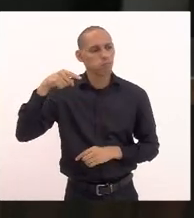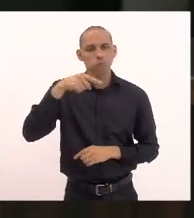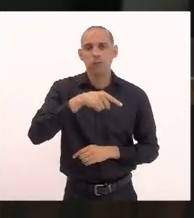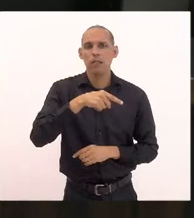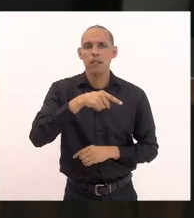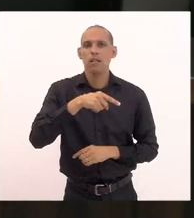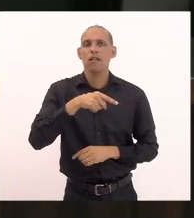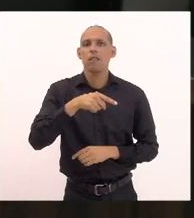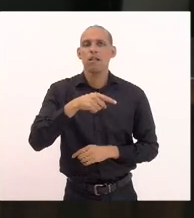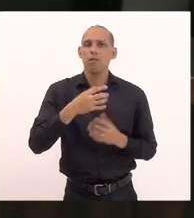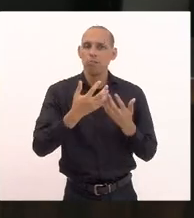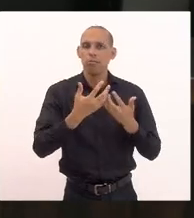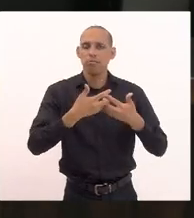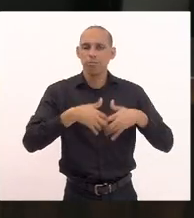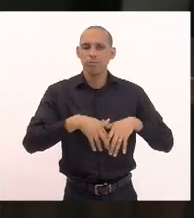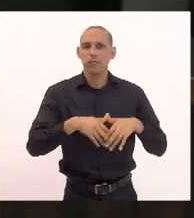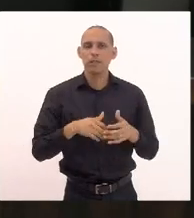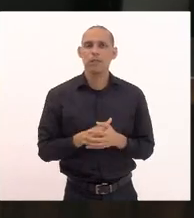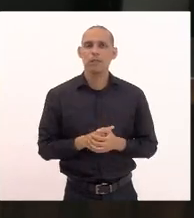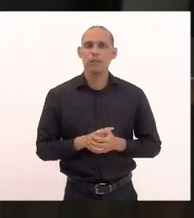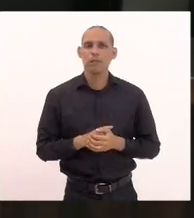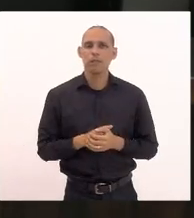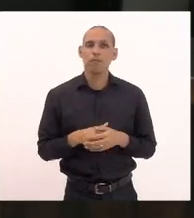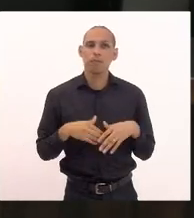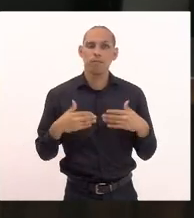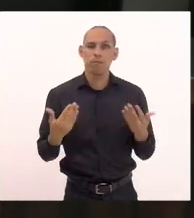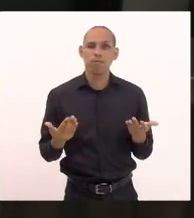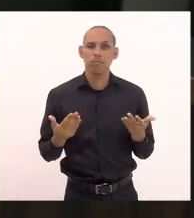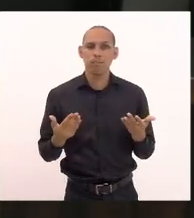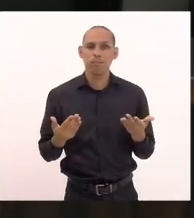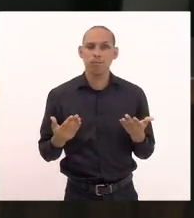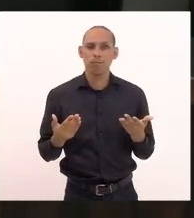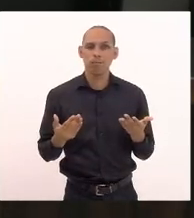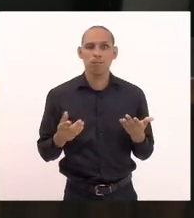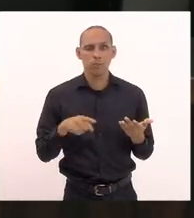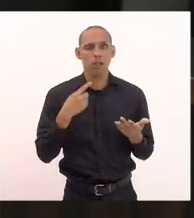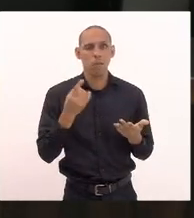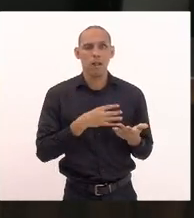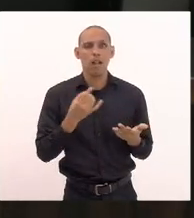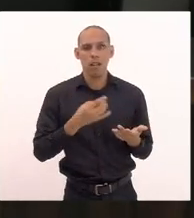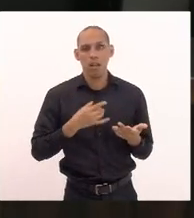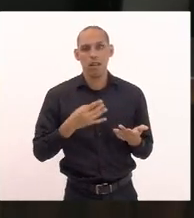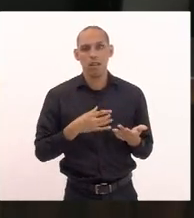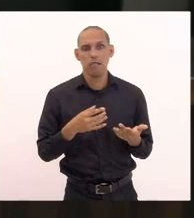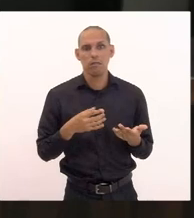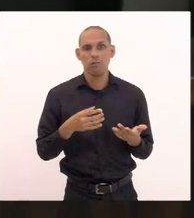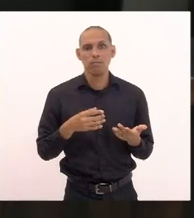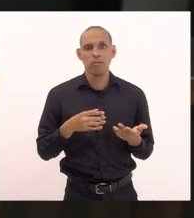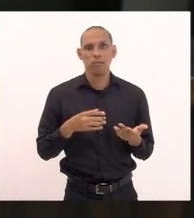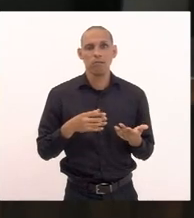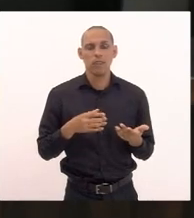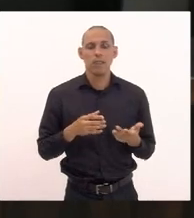Petrópolis. Logicamente, com aquele tempo, o medo tinha que estar junto conosco na viagem, né, Luiz?